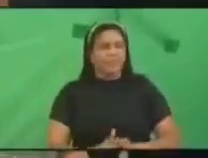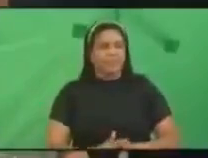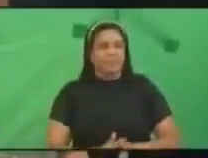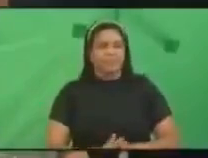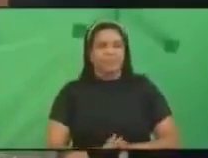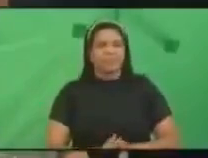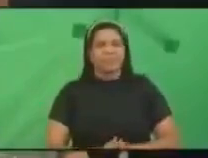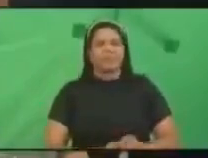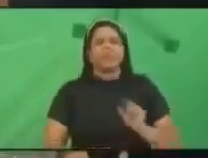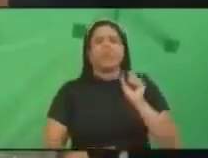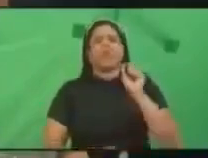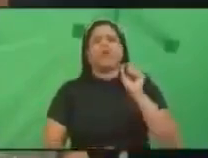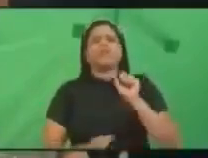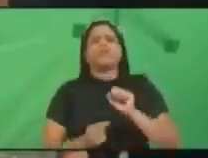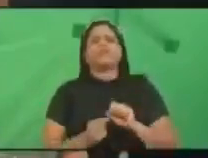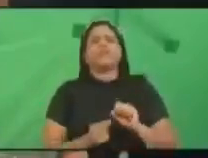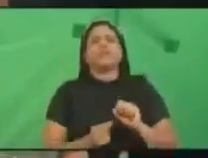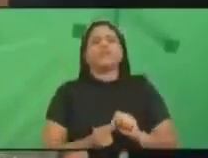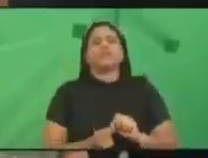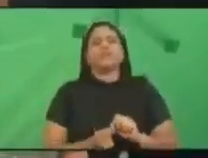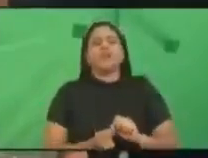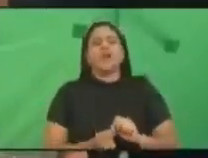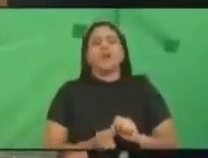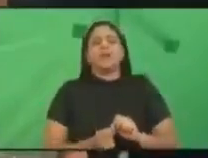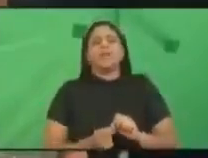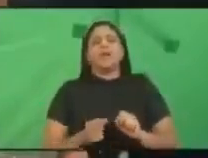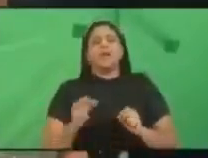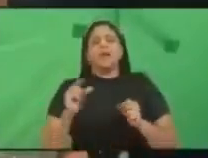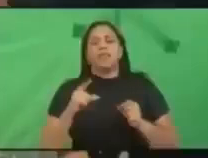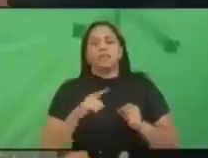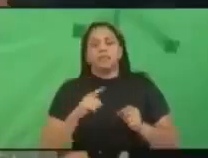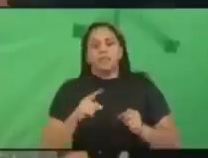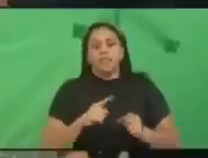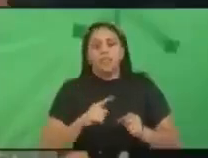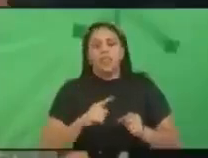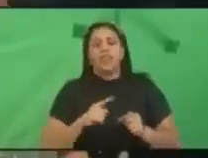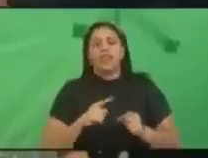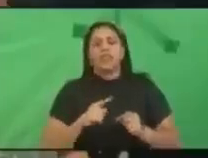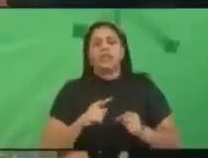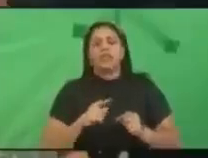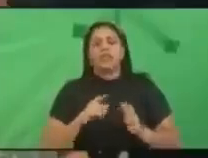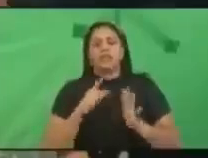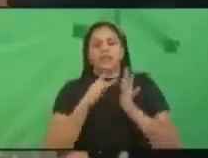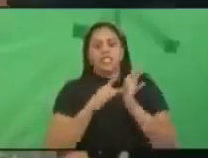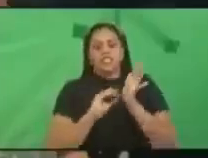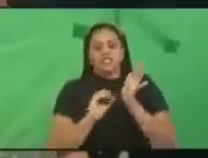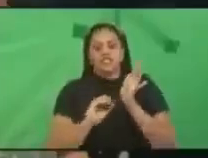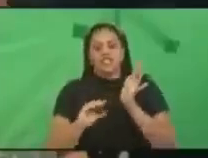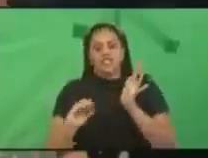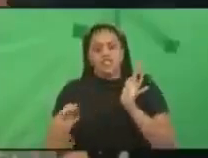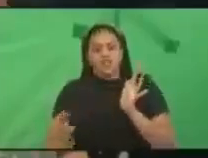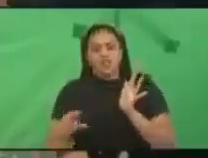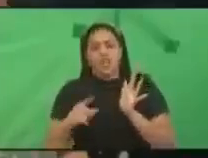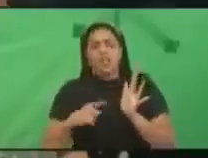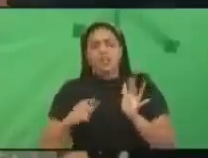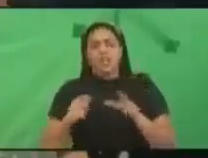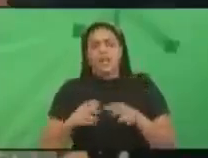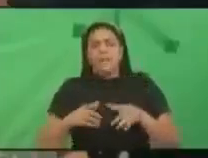o que devemos fazer para que o cristianismo tenha uma mais